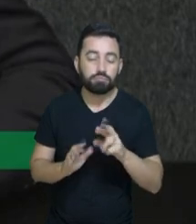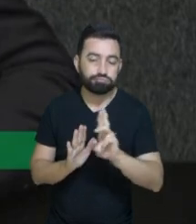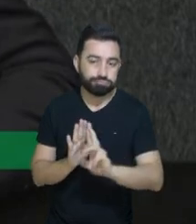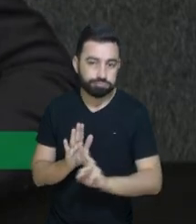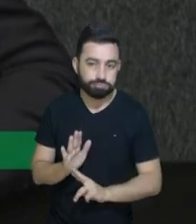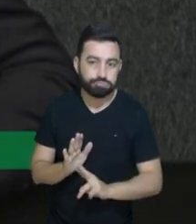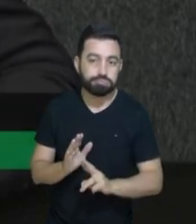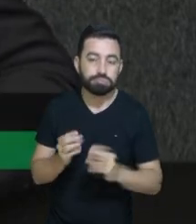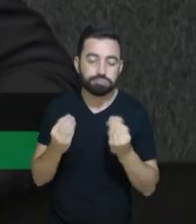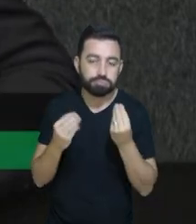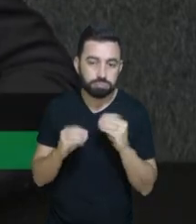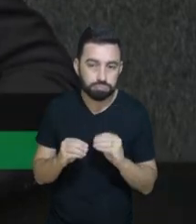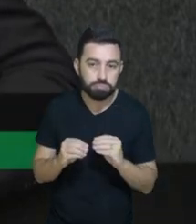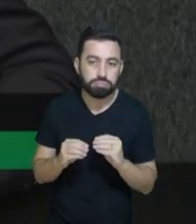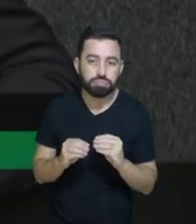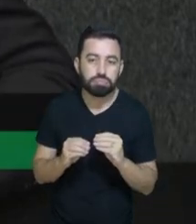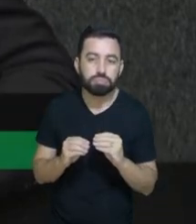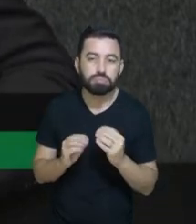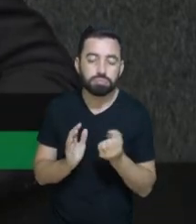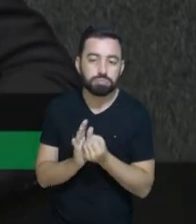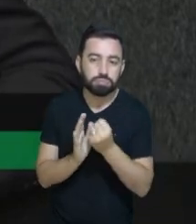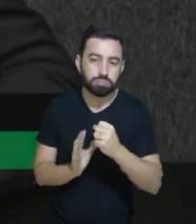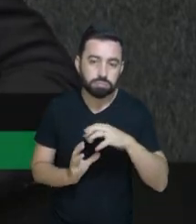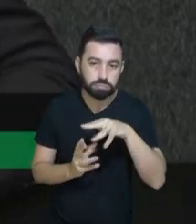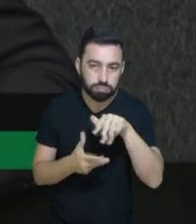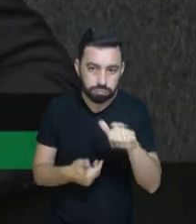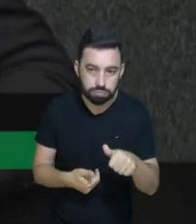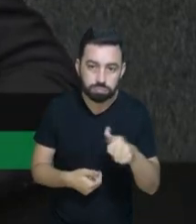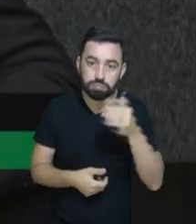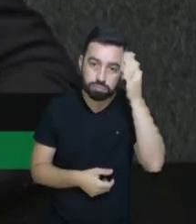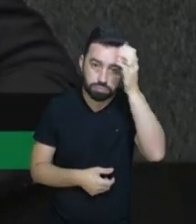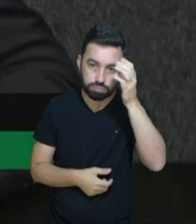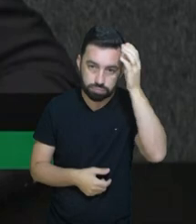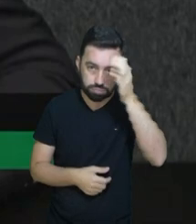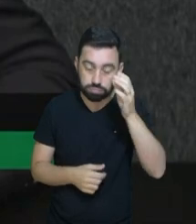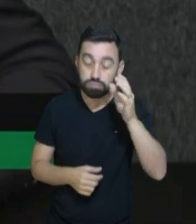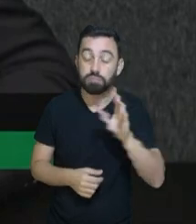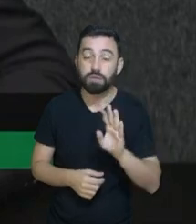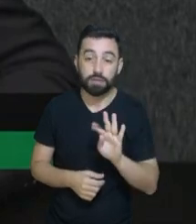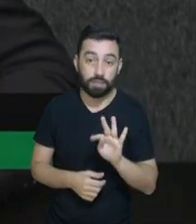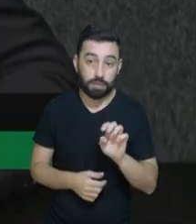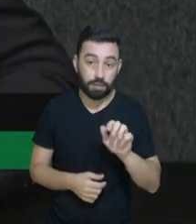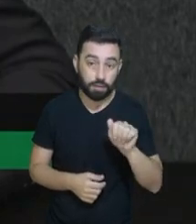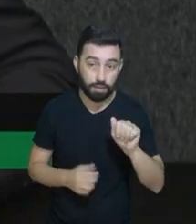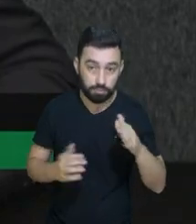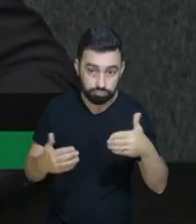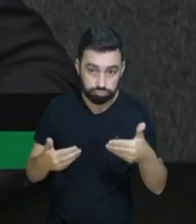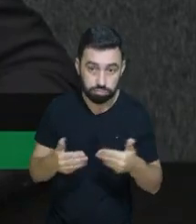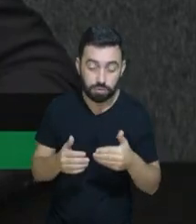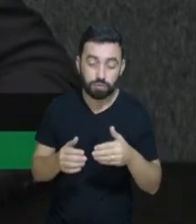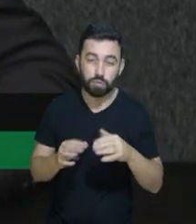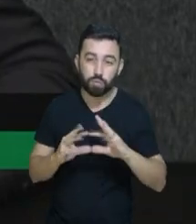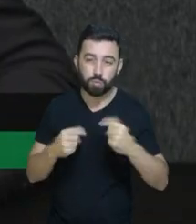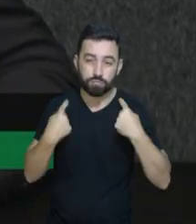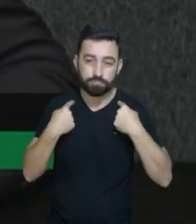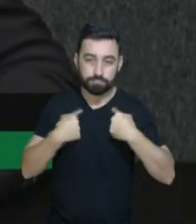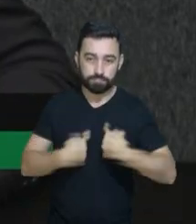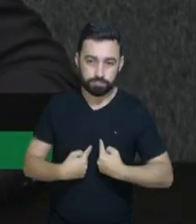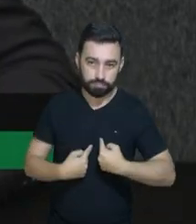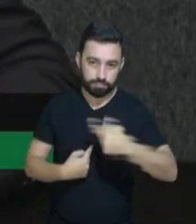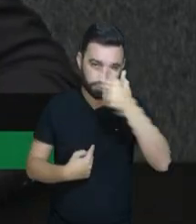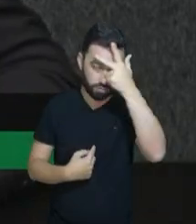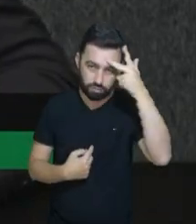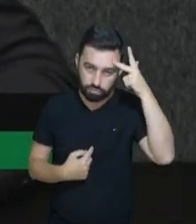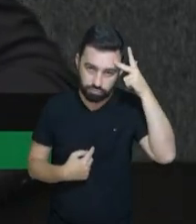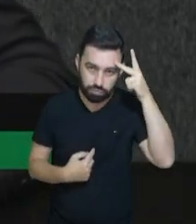inclusão no símbolo mundial de concientização do transtorno do espectro autista nos uniformes dos estudantes autist da rede